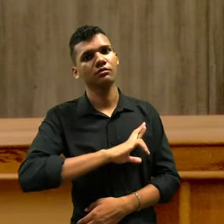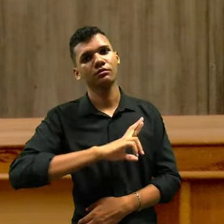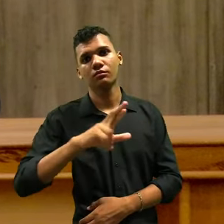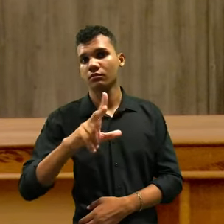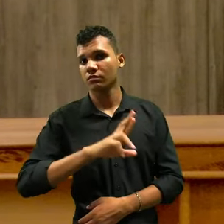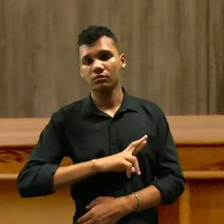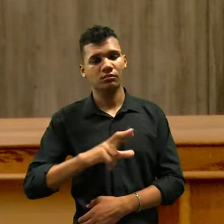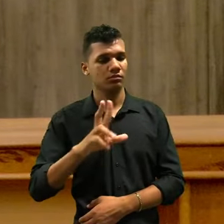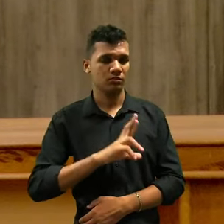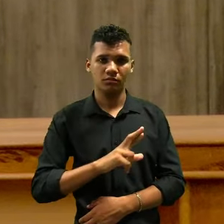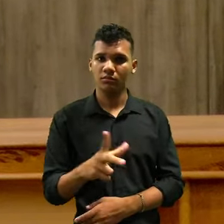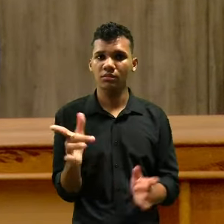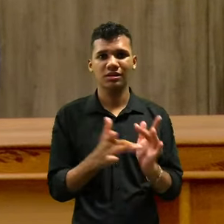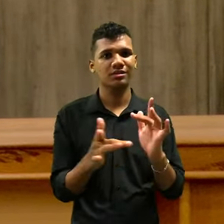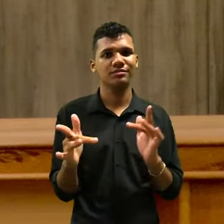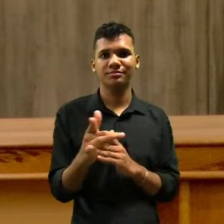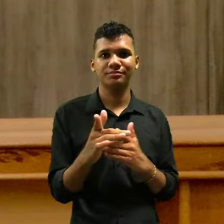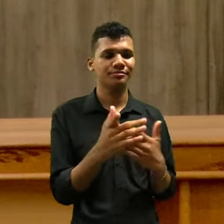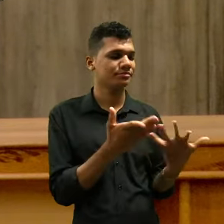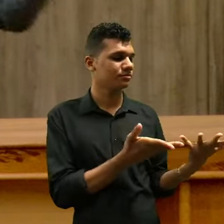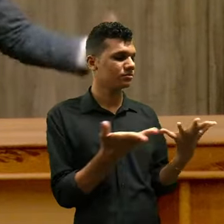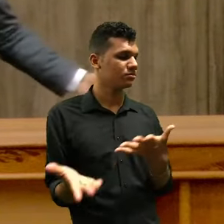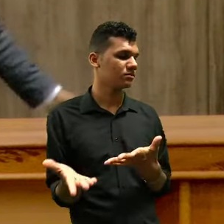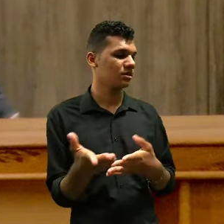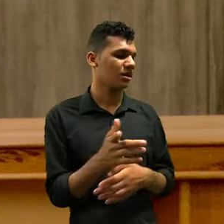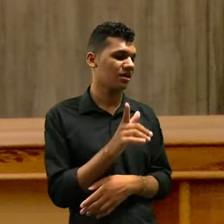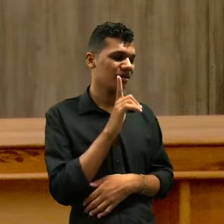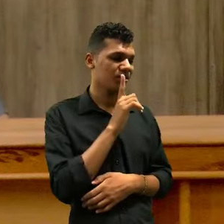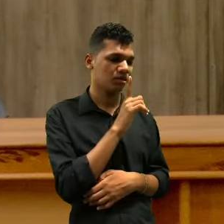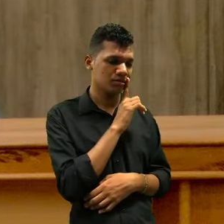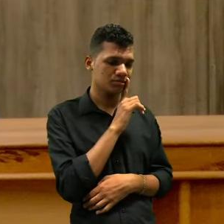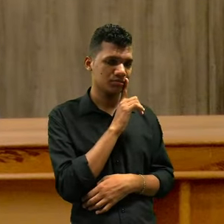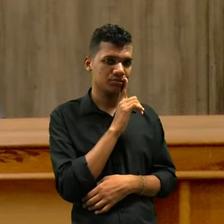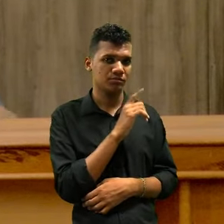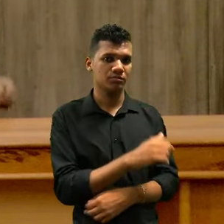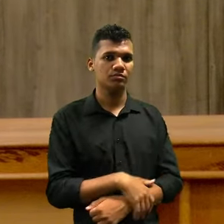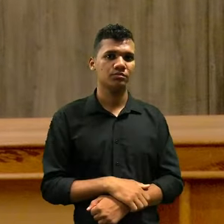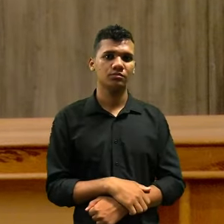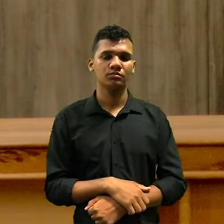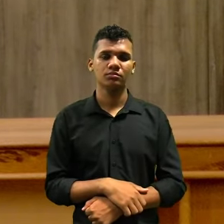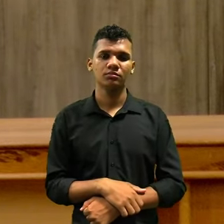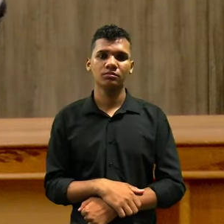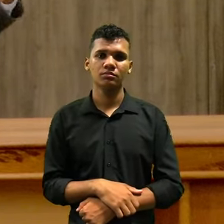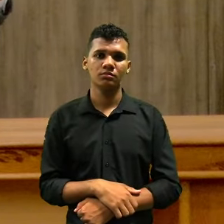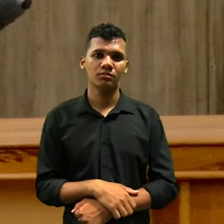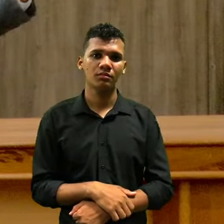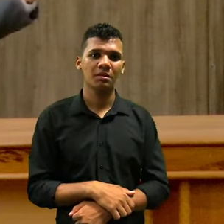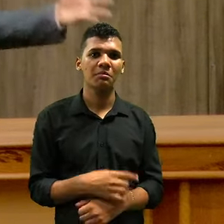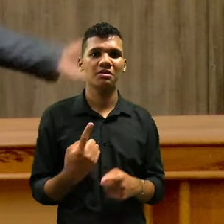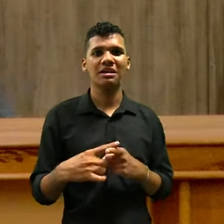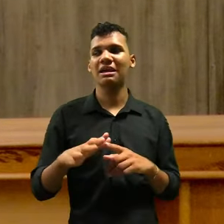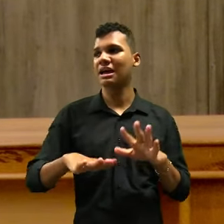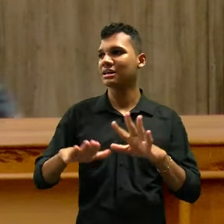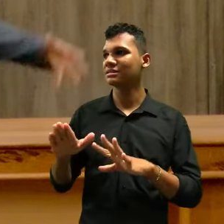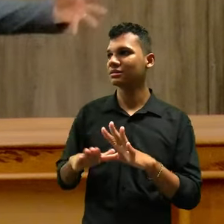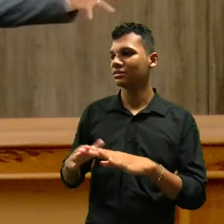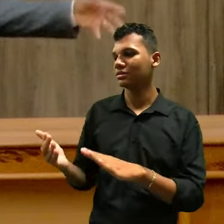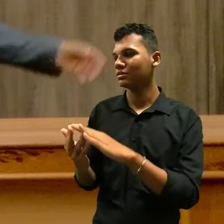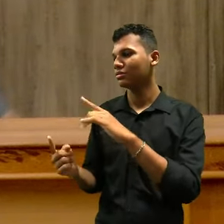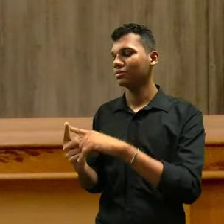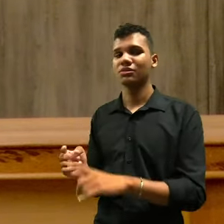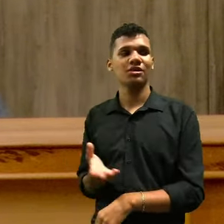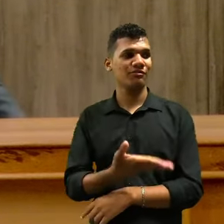piquenique Jesus não te convida para piquenique tem as igrej hoje que é só piquenique Os